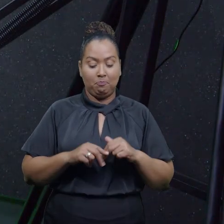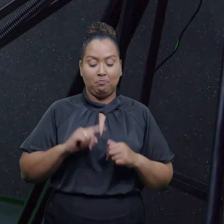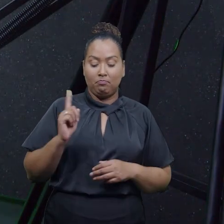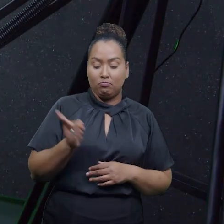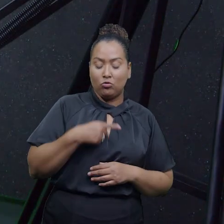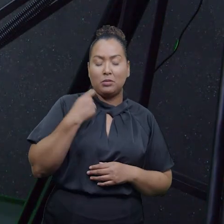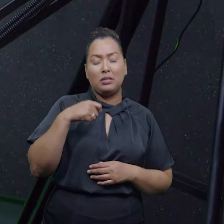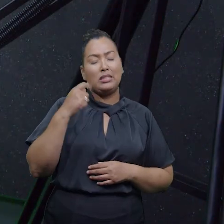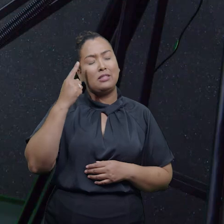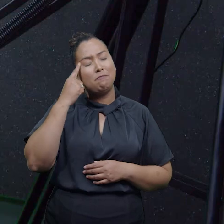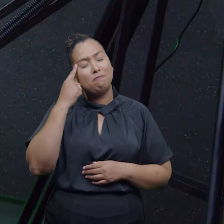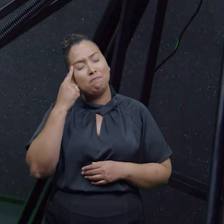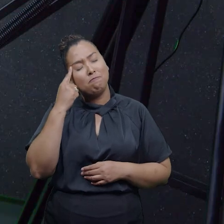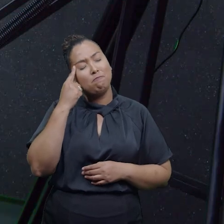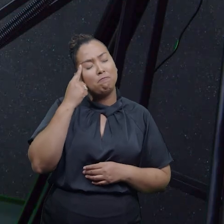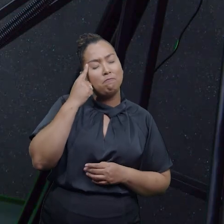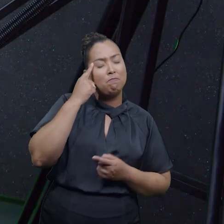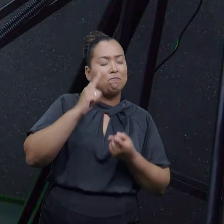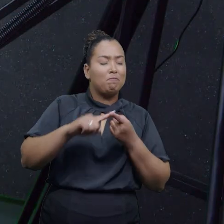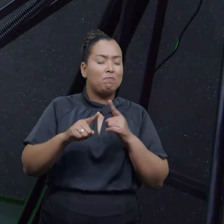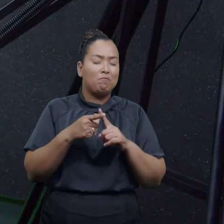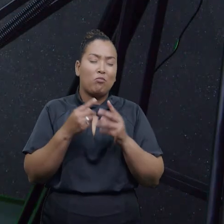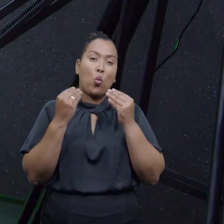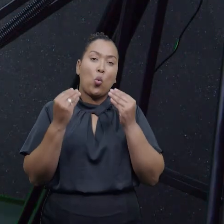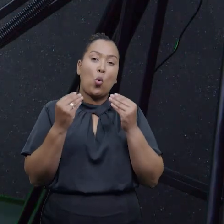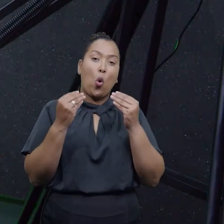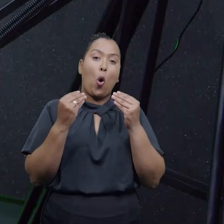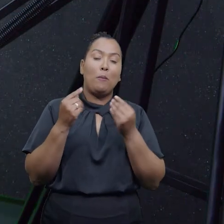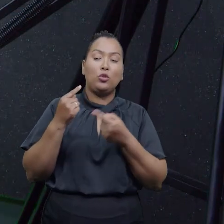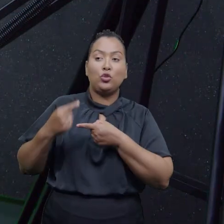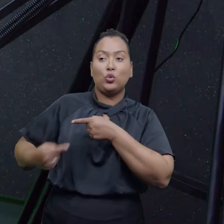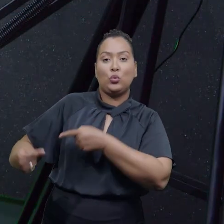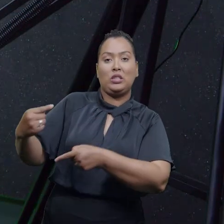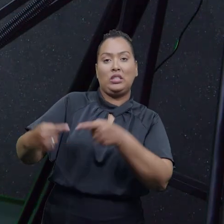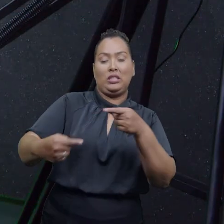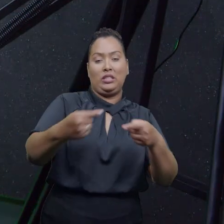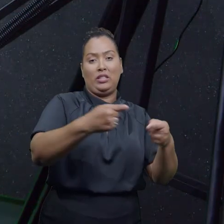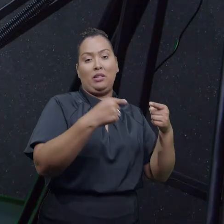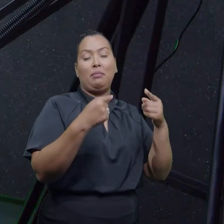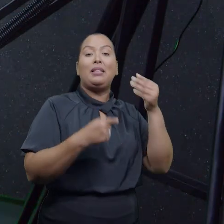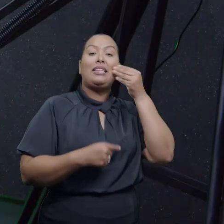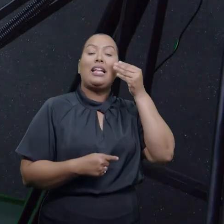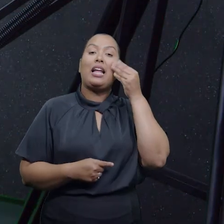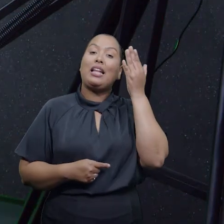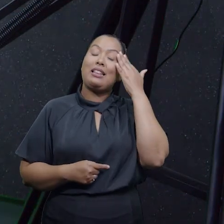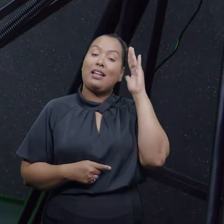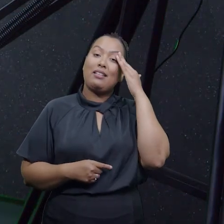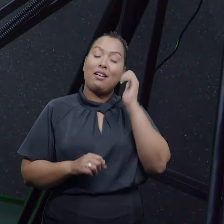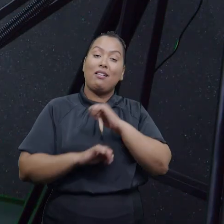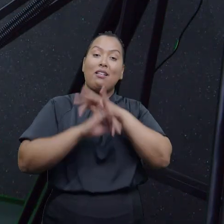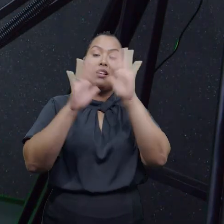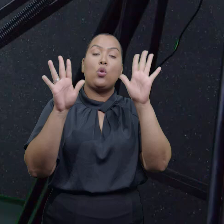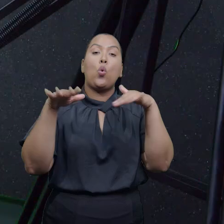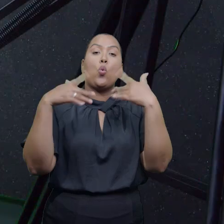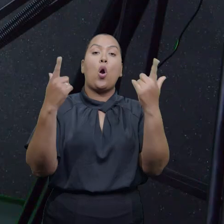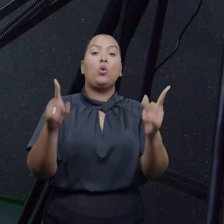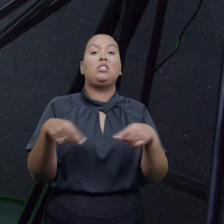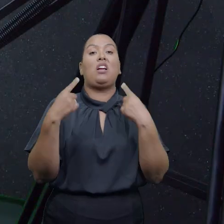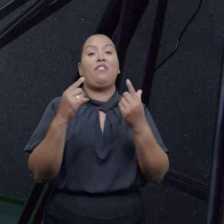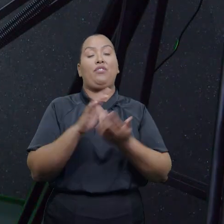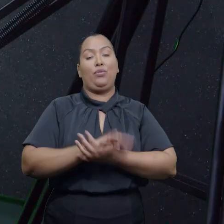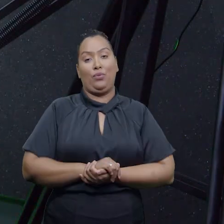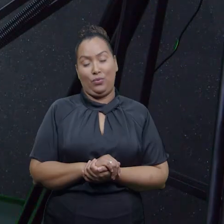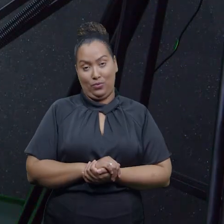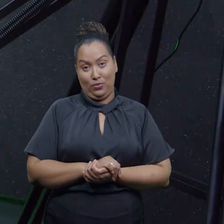A gente precisa amadurecer muito no tratamento da questão para entender assim, qual